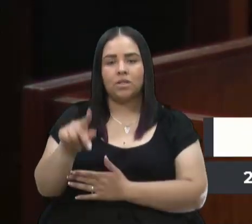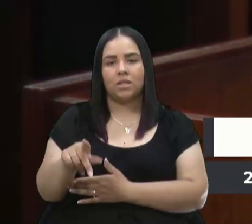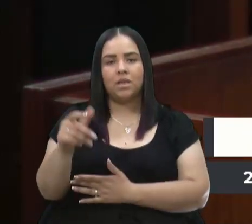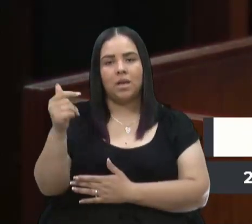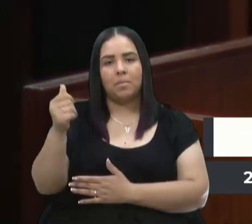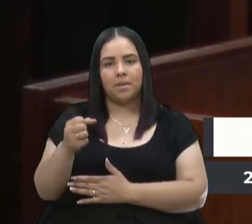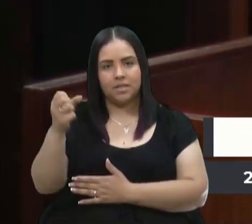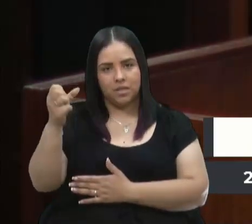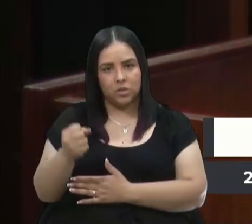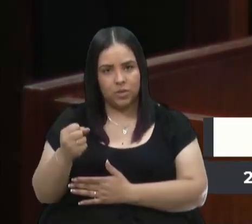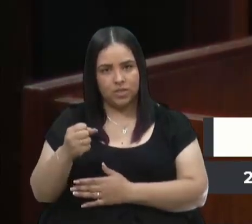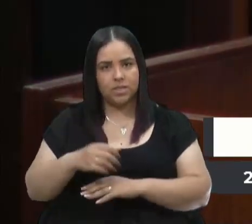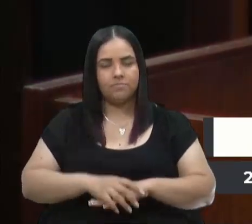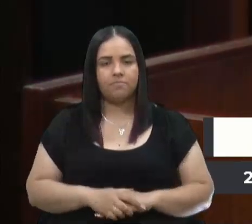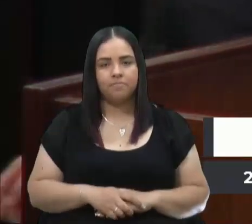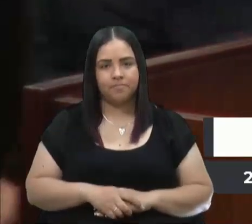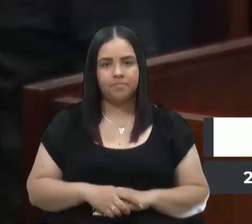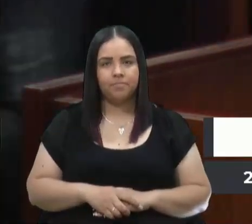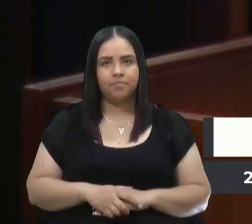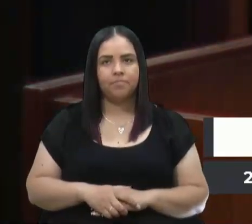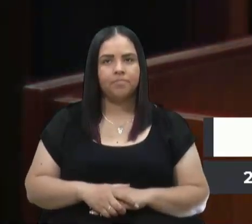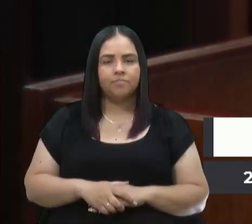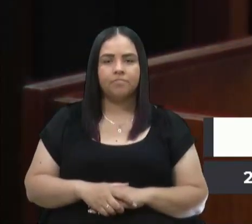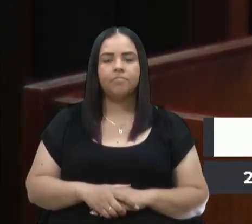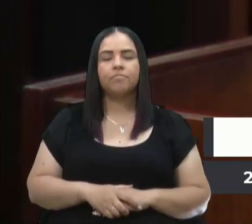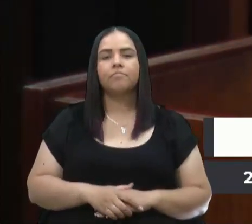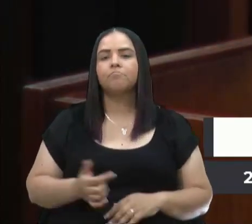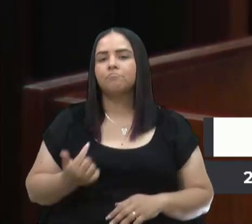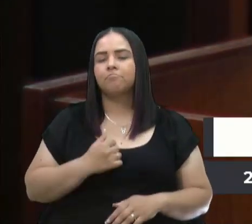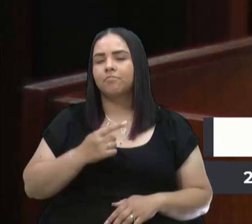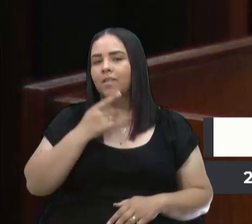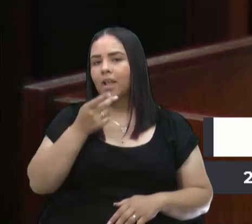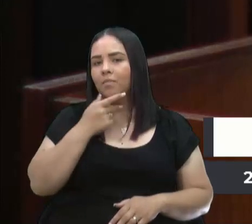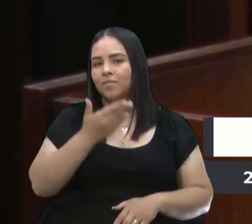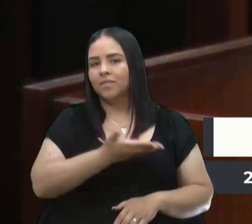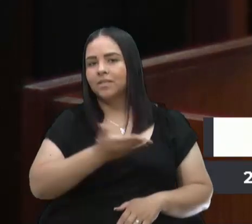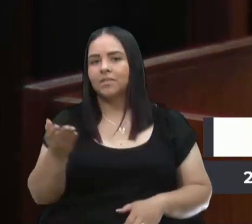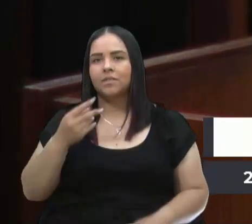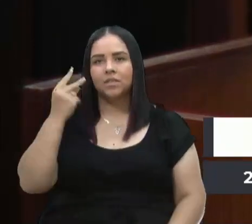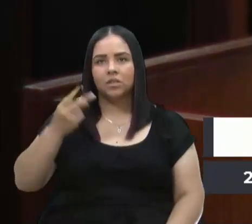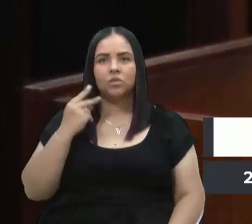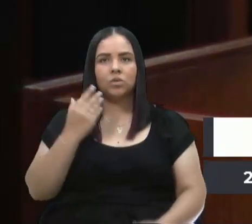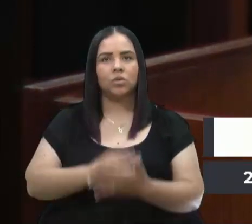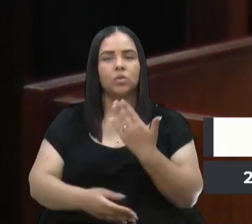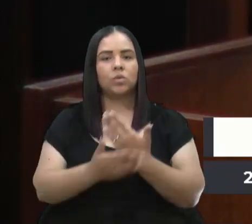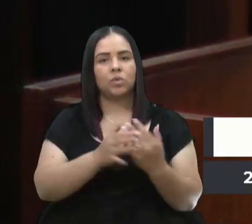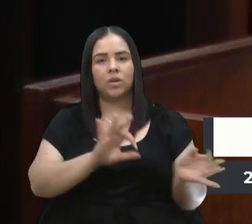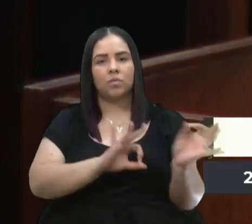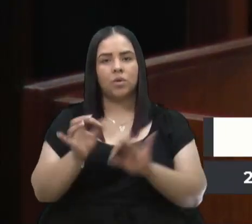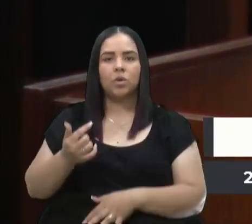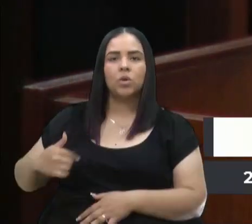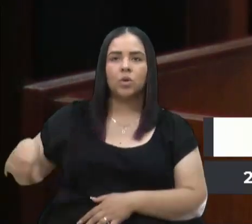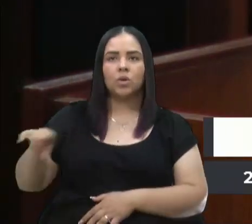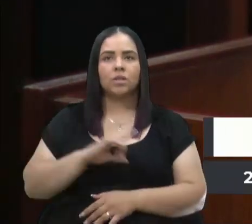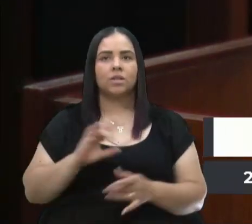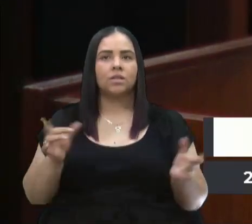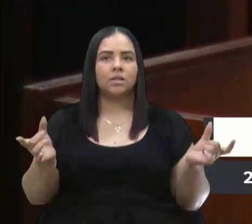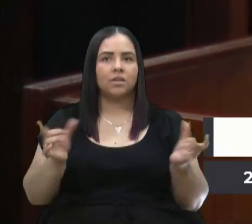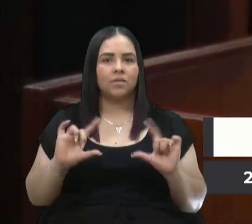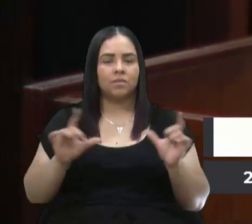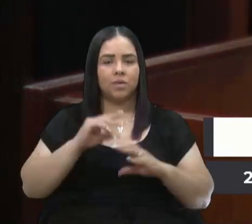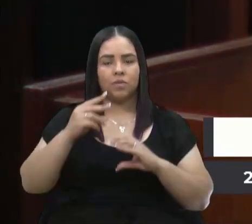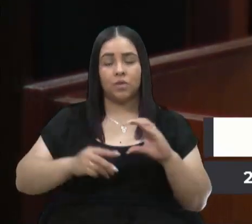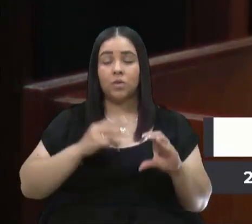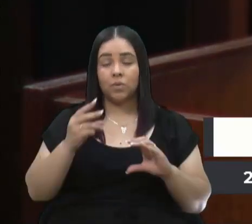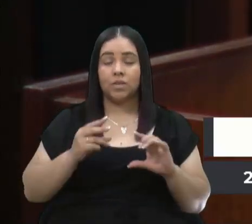aposentadorias. E aí eu digo aos colegas vereadores e a quem nos acompanha de casa, pela TV Câmara ou pelas redes sociais,